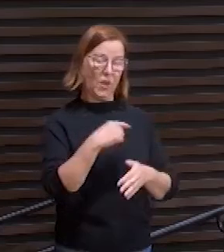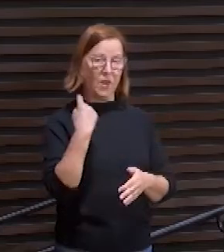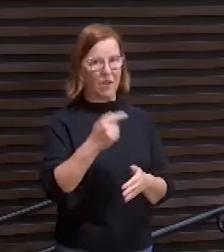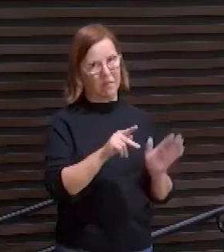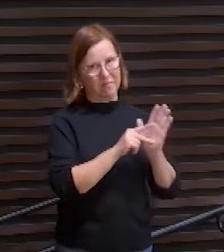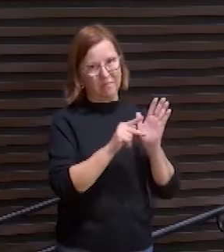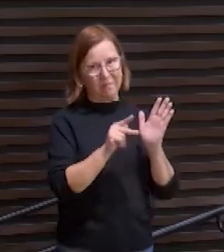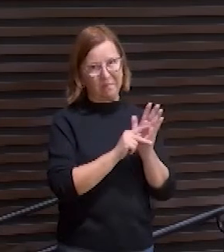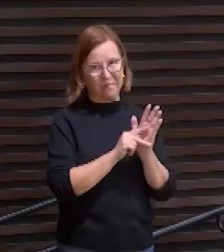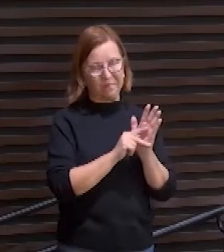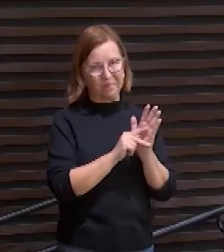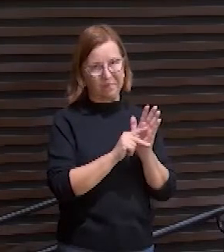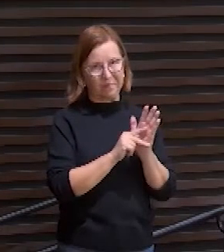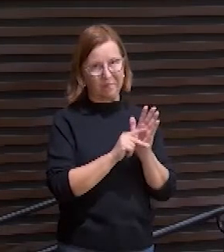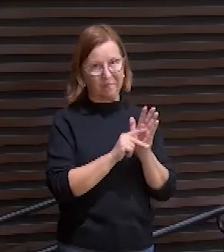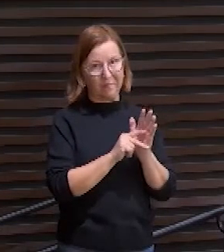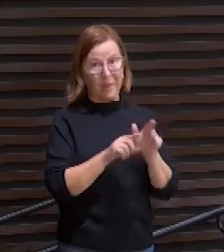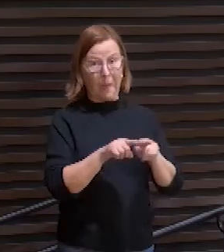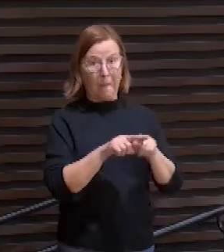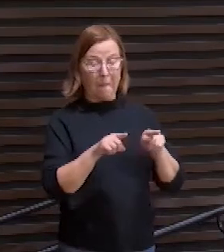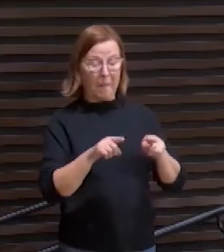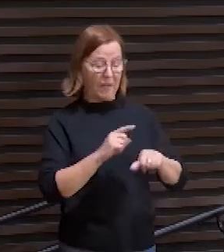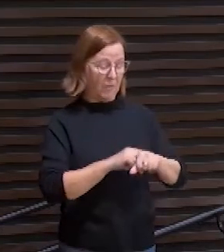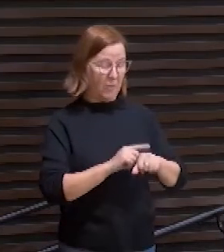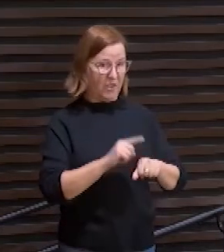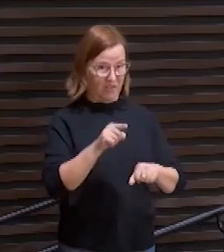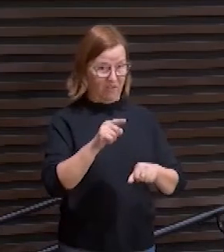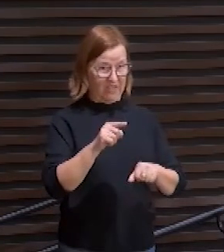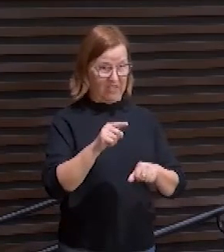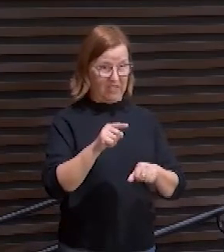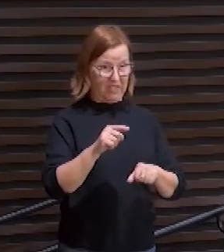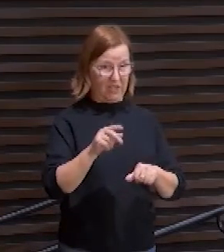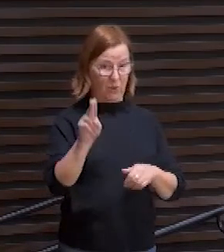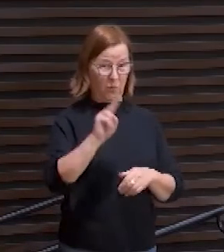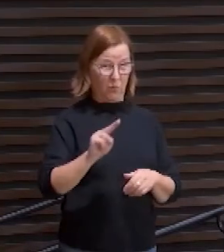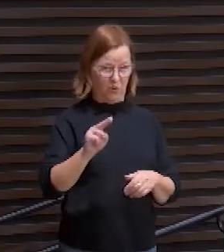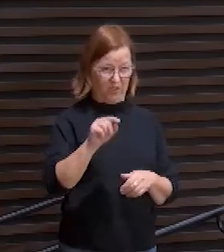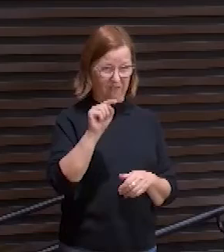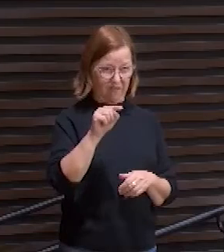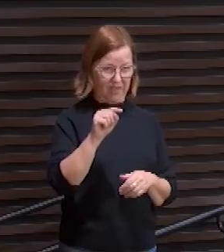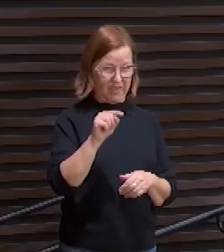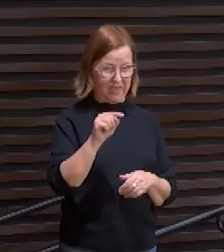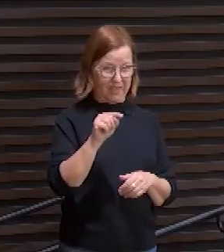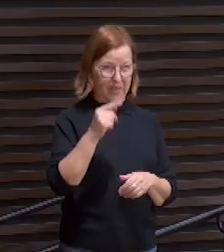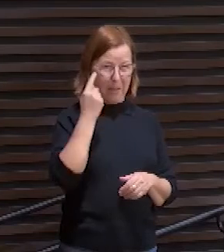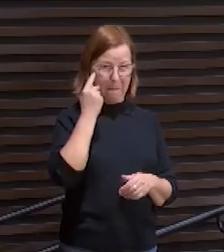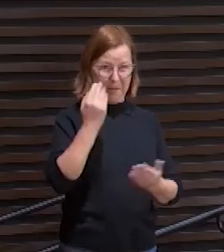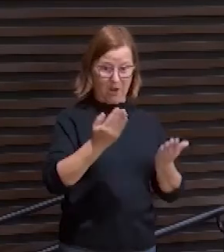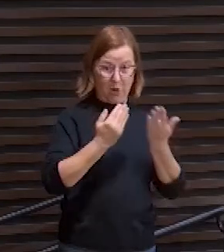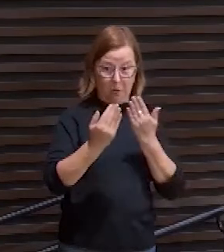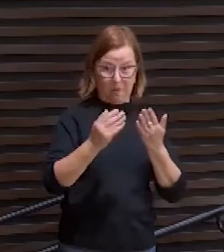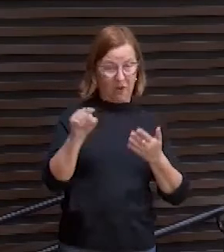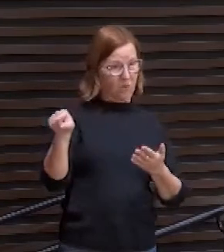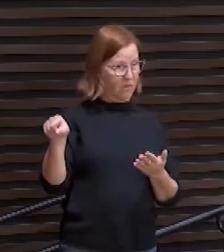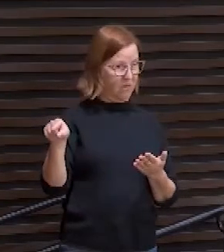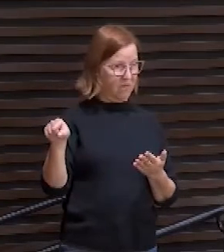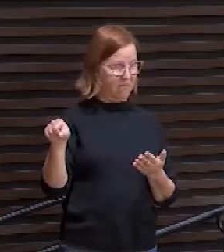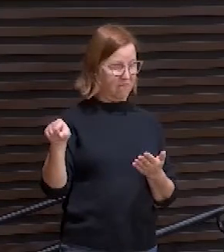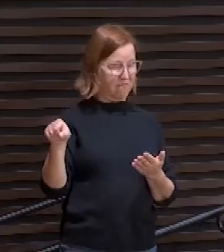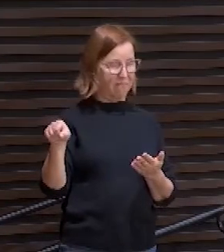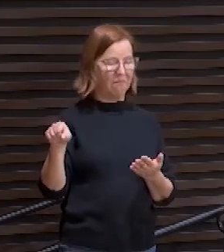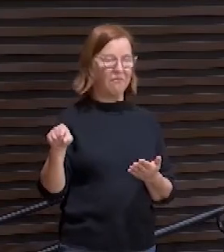mesmos. Só que quando você utiliza você mesmo como padrão e se compara com outro, é evidente